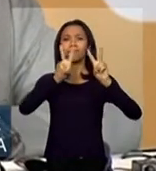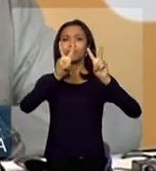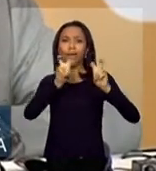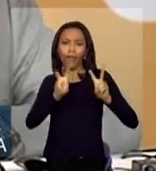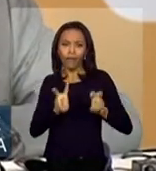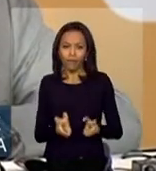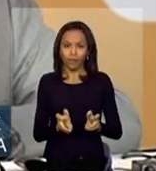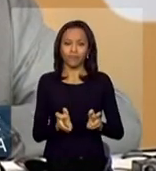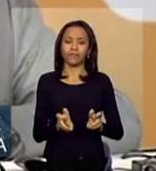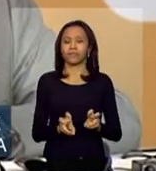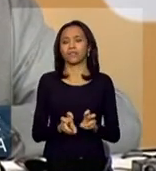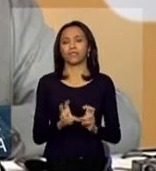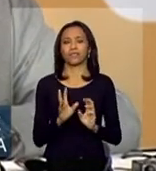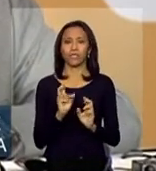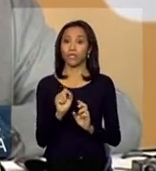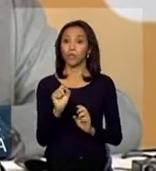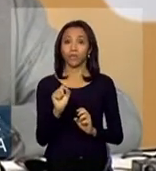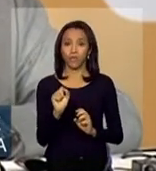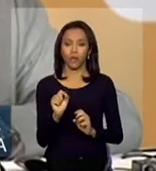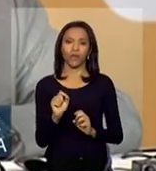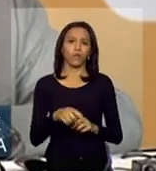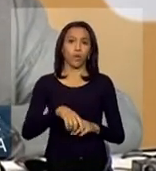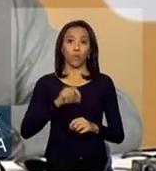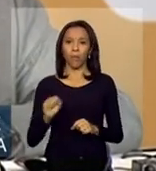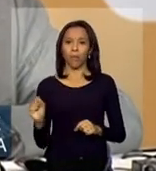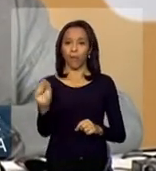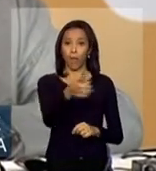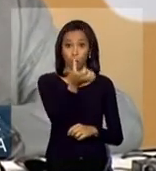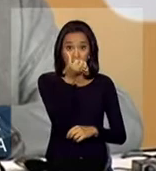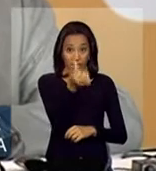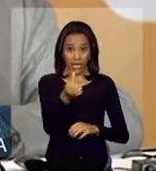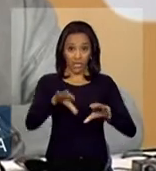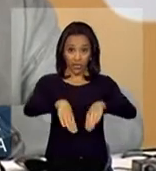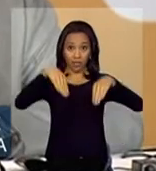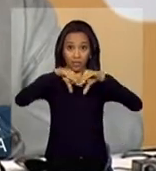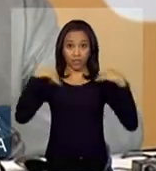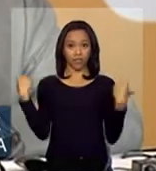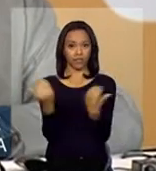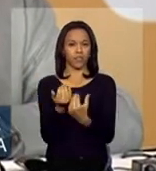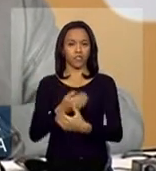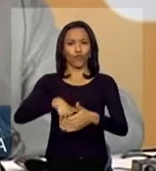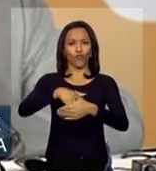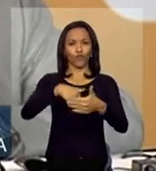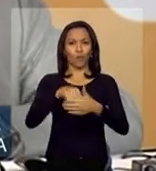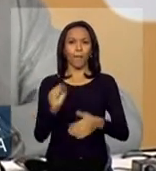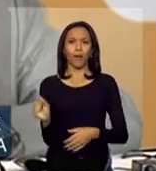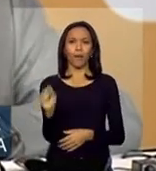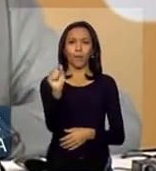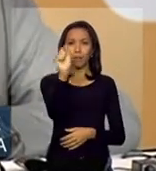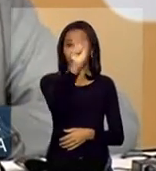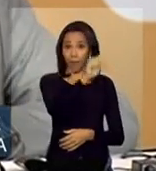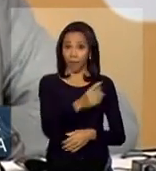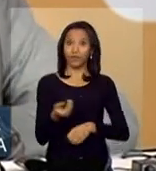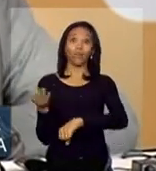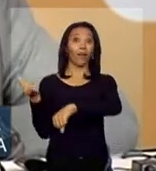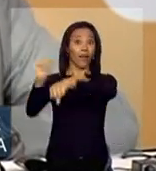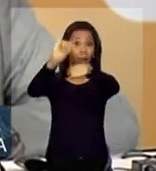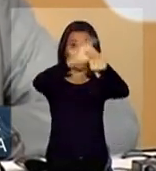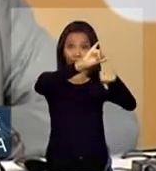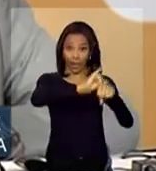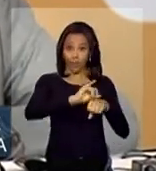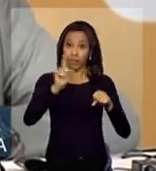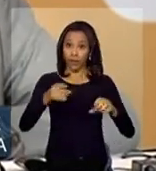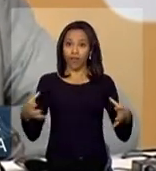própria prazo de os seis estádios das demais seis capitais que complementam, então, para a Copa do Mundo,